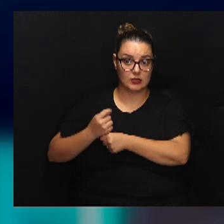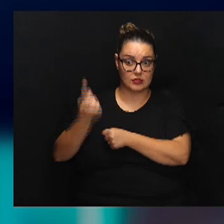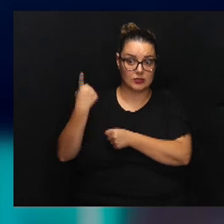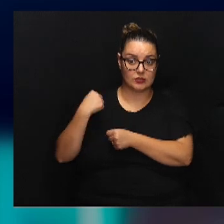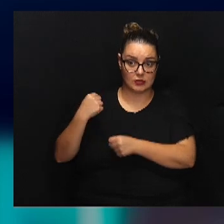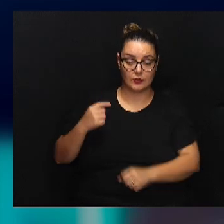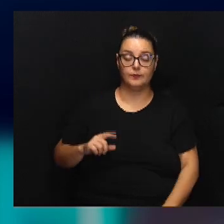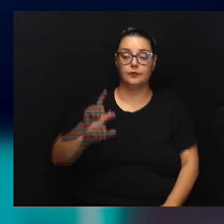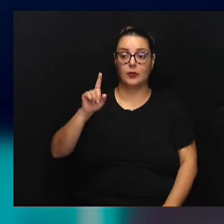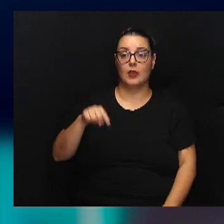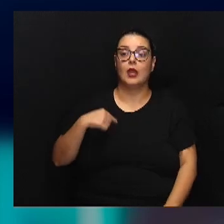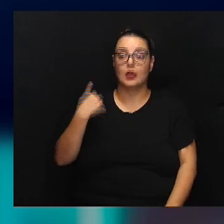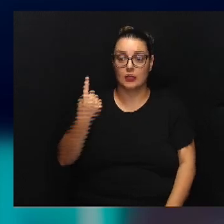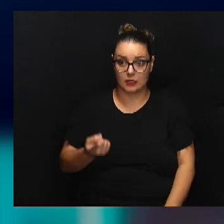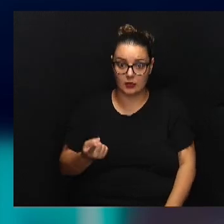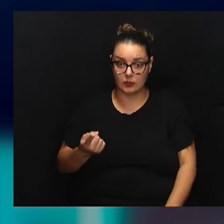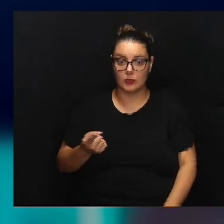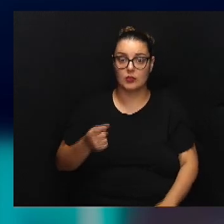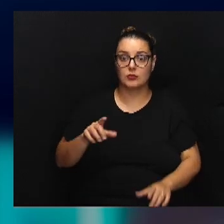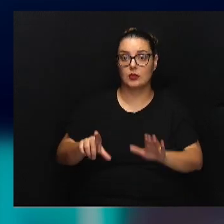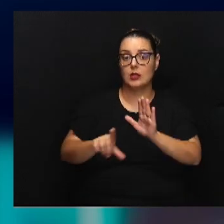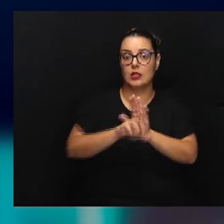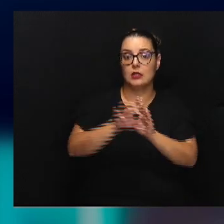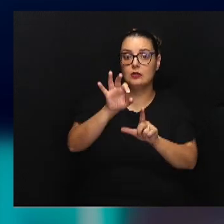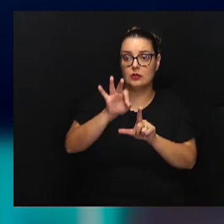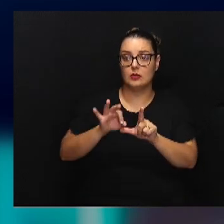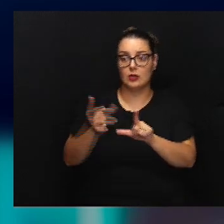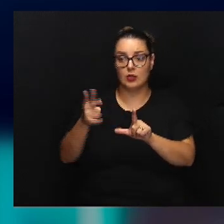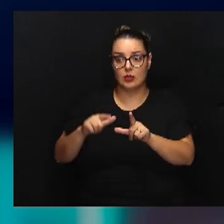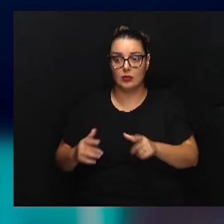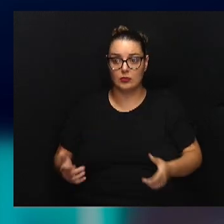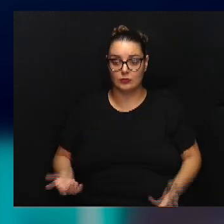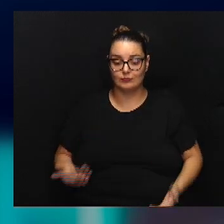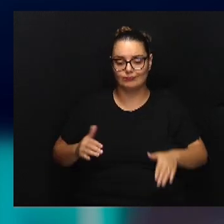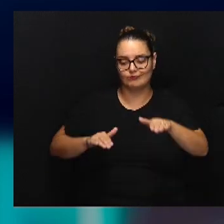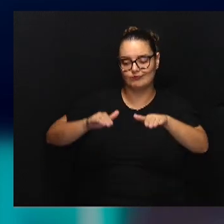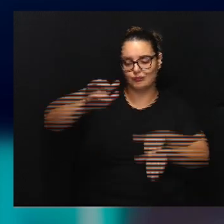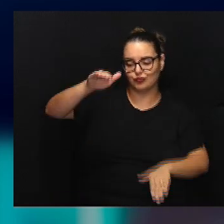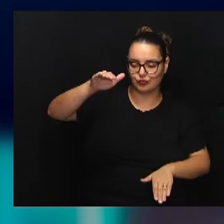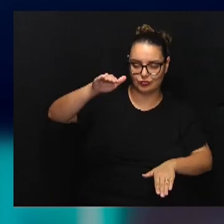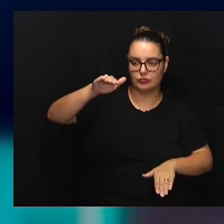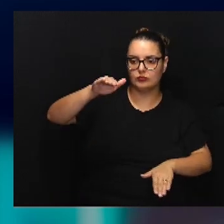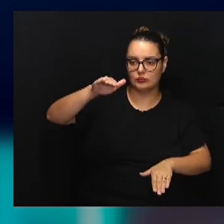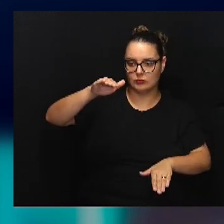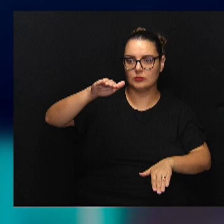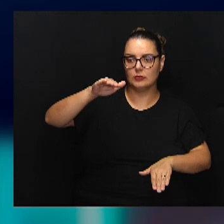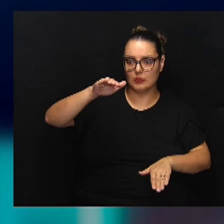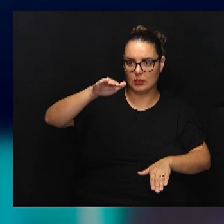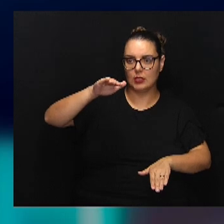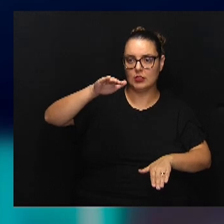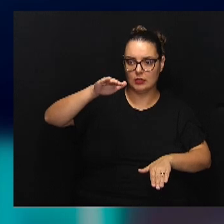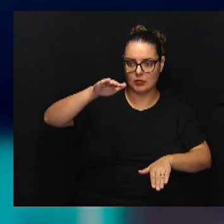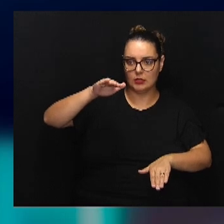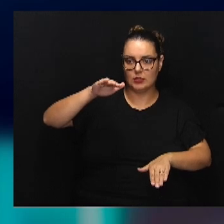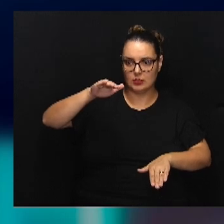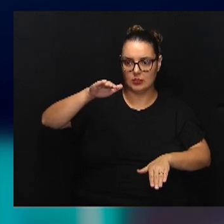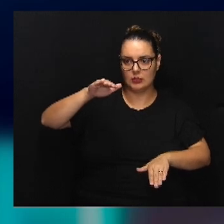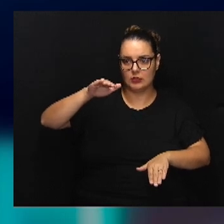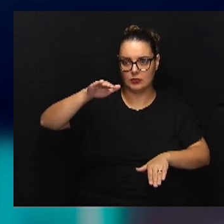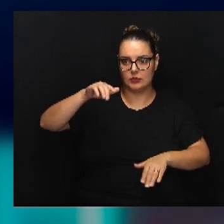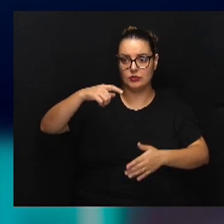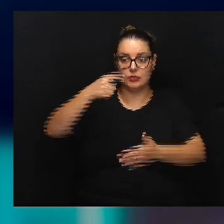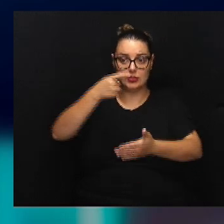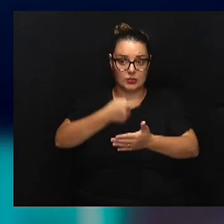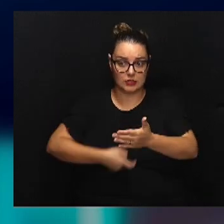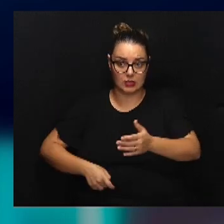após, mesmo com a lei de cotas, nós continuamos com a disparidade enorme de ocupação de